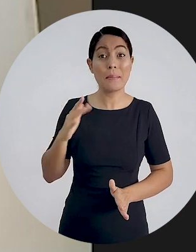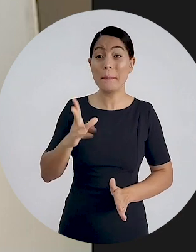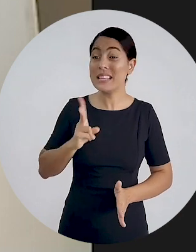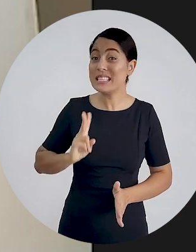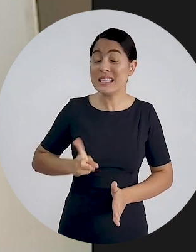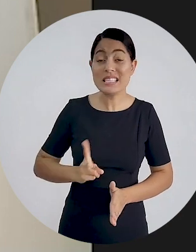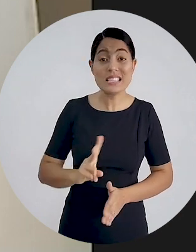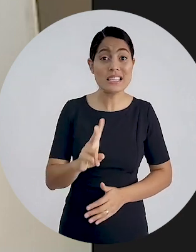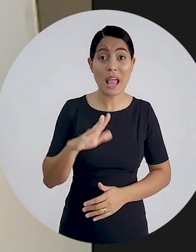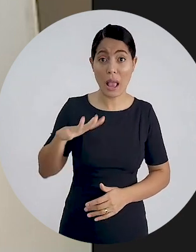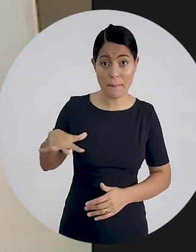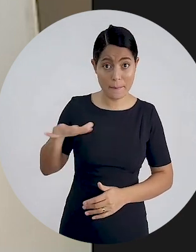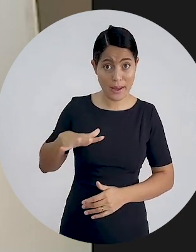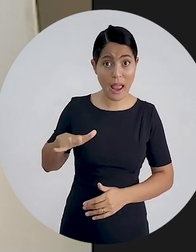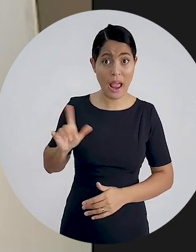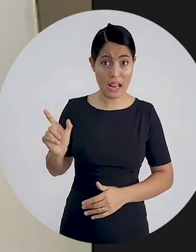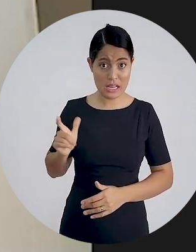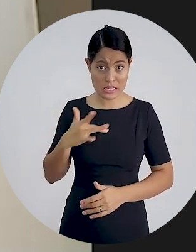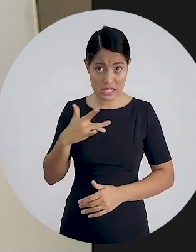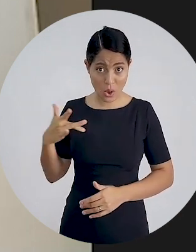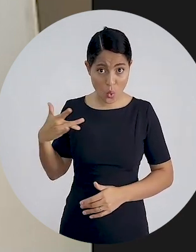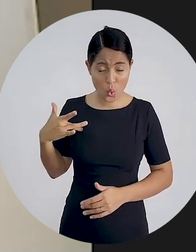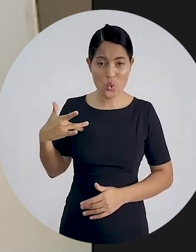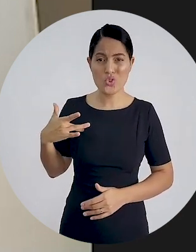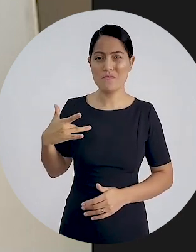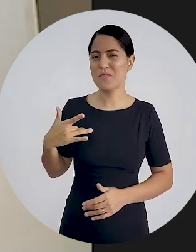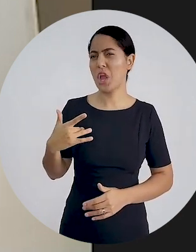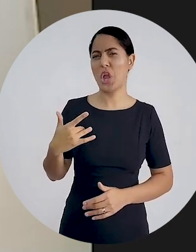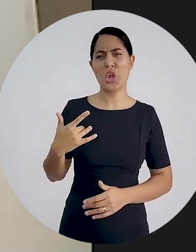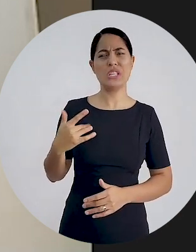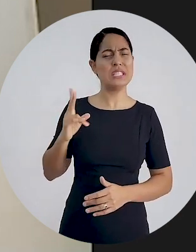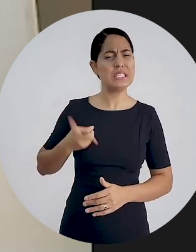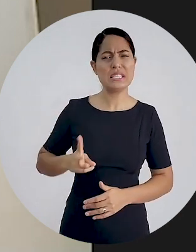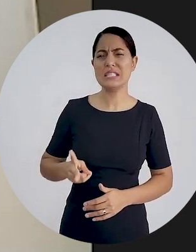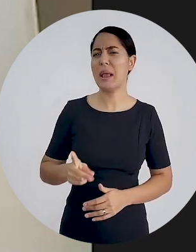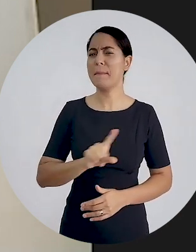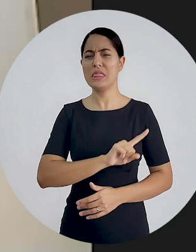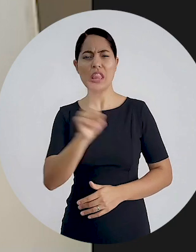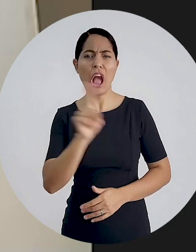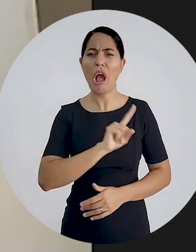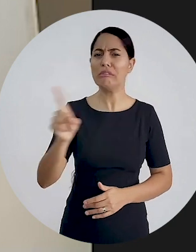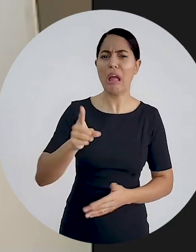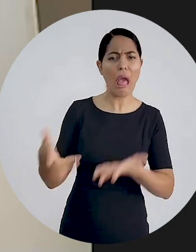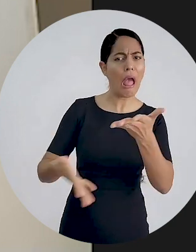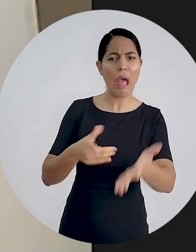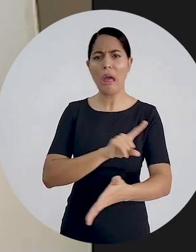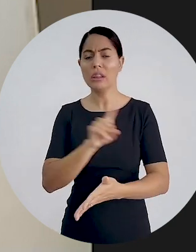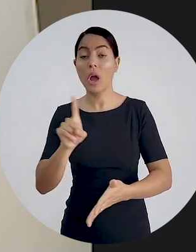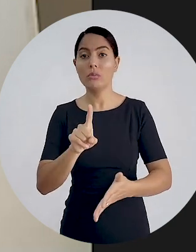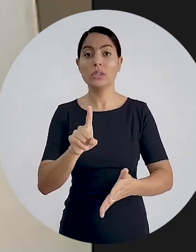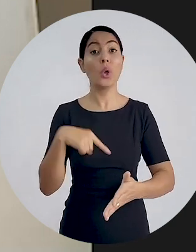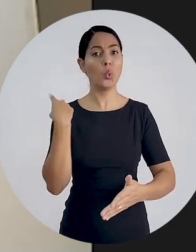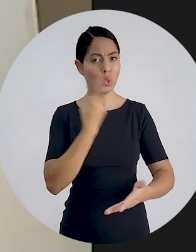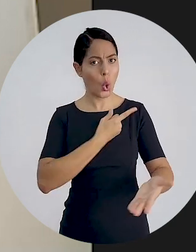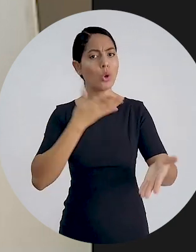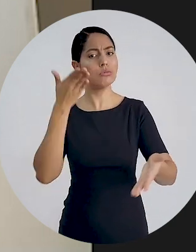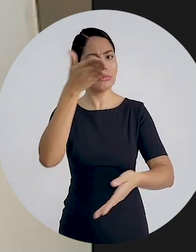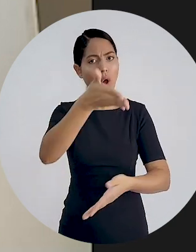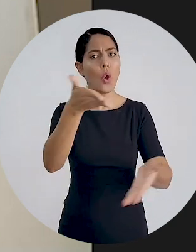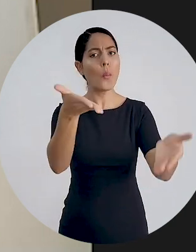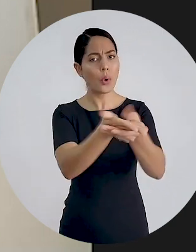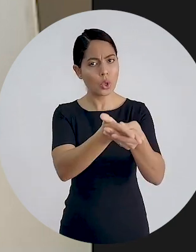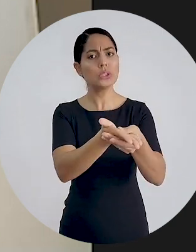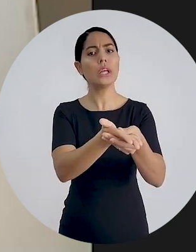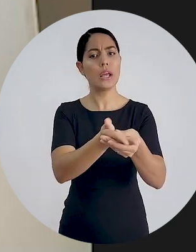terapia específica. E aí nós precisamos acionar judicialmente o plano de saúde para que eles pudessem arcar com